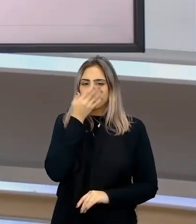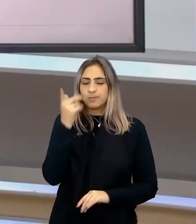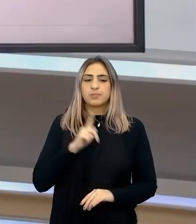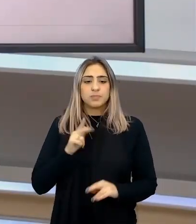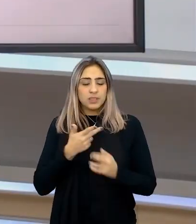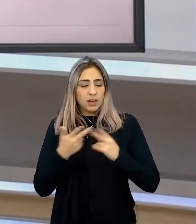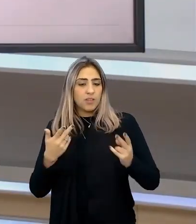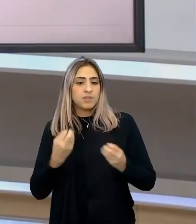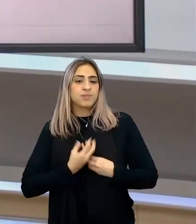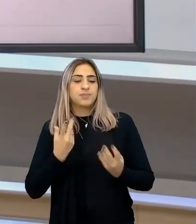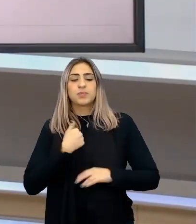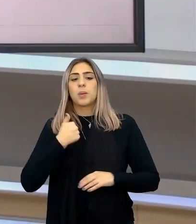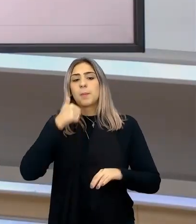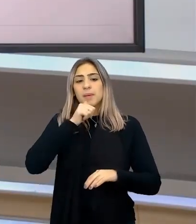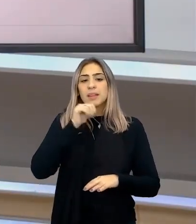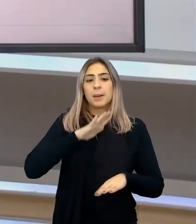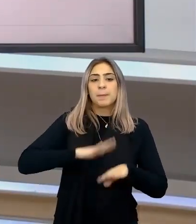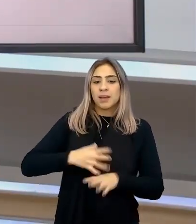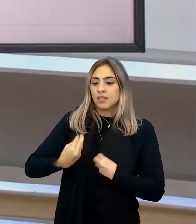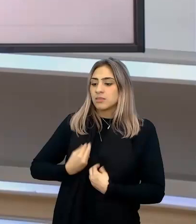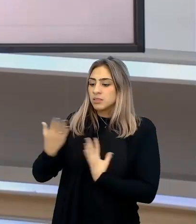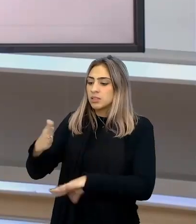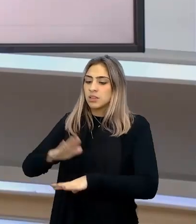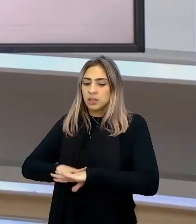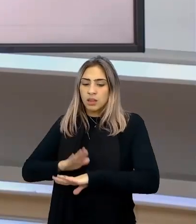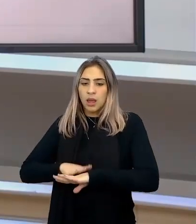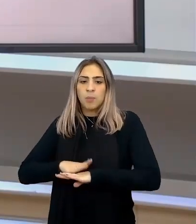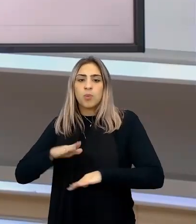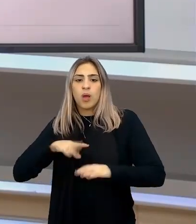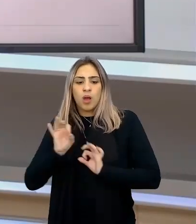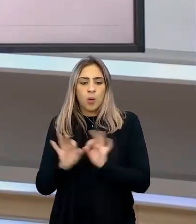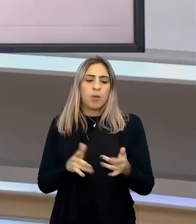dados que mostram como as meninas dedicam muito mais tempo a